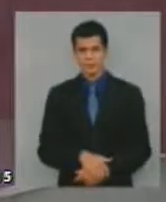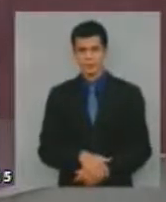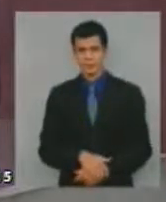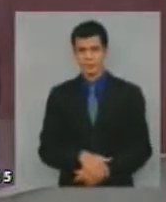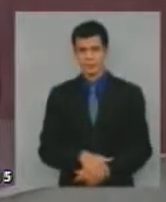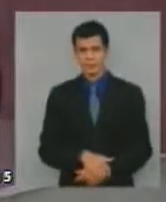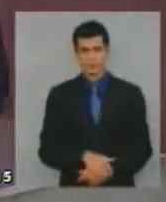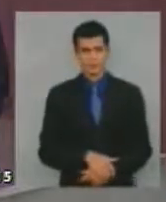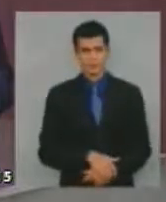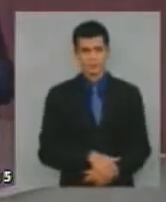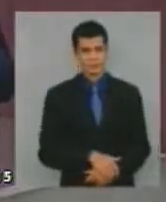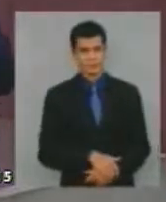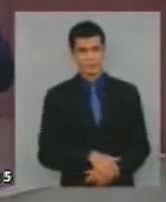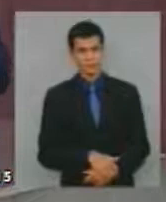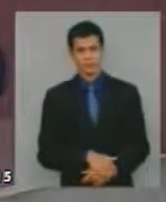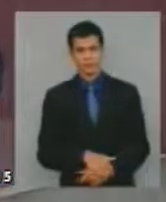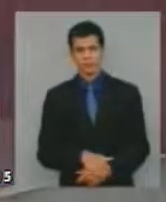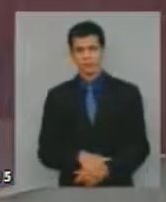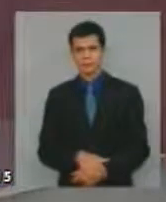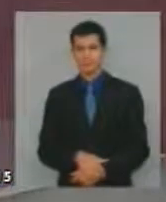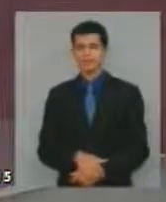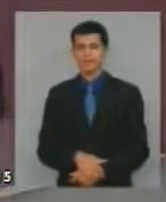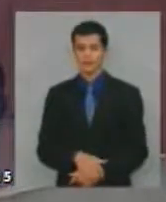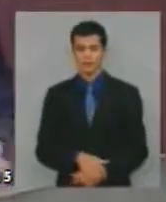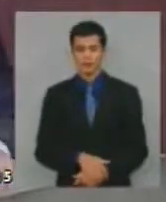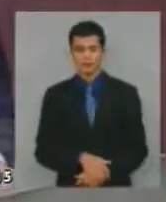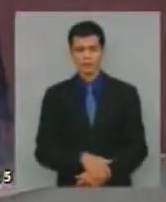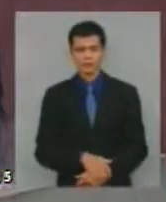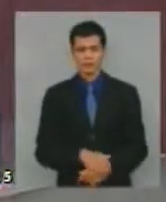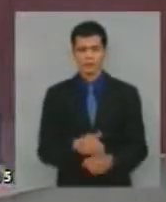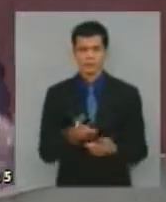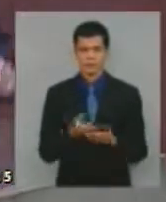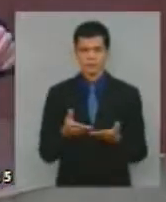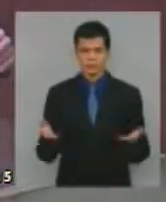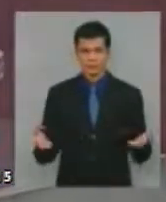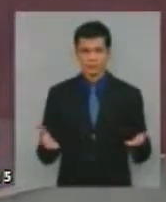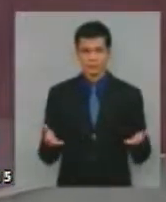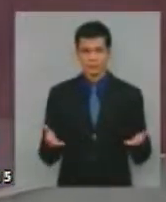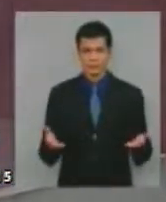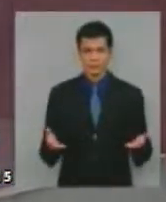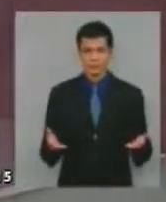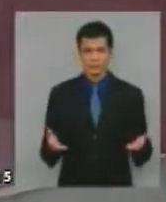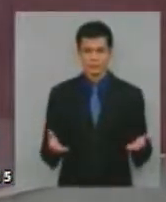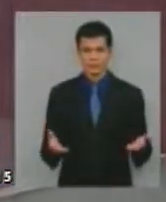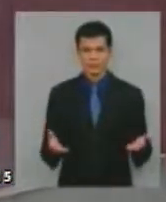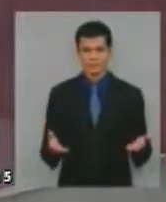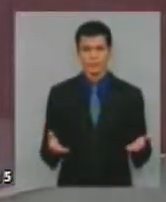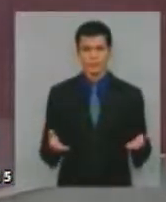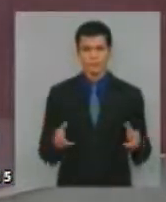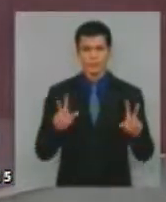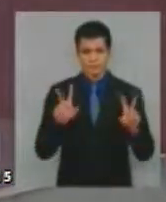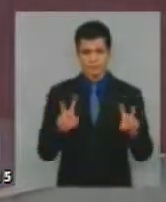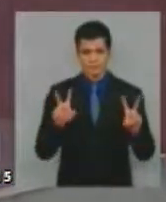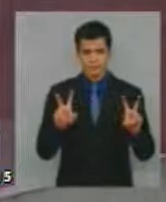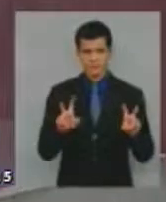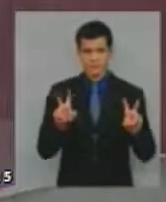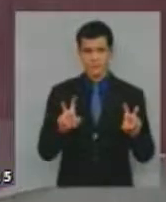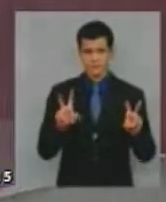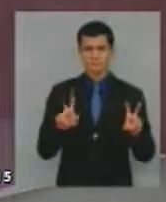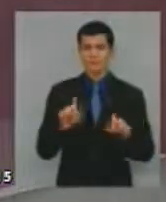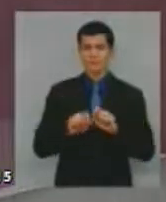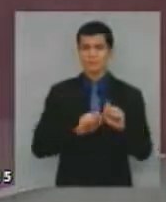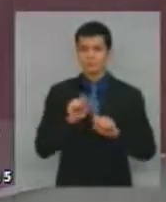Ok. Então, vejam, o estado do Ceará, deputada, é o terceiro